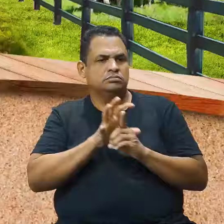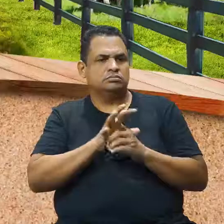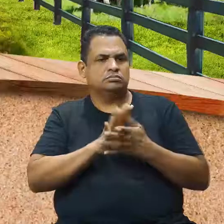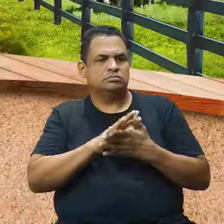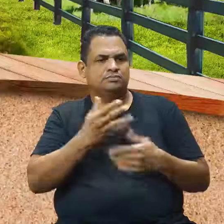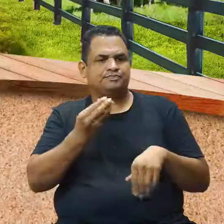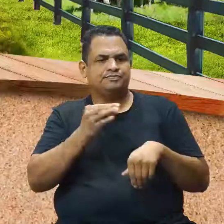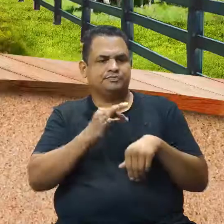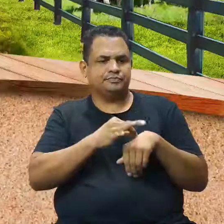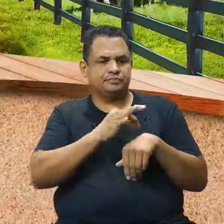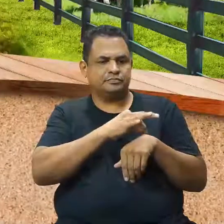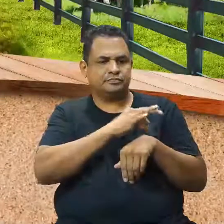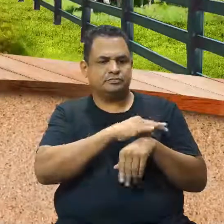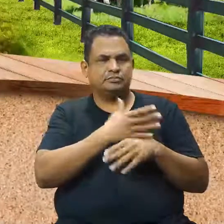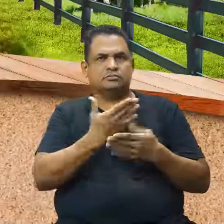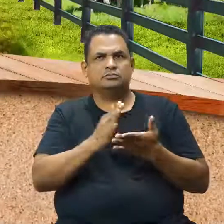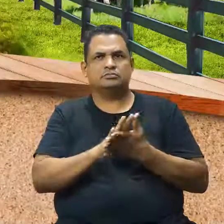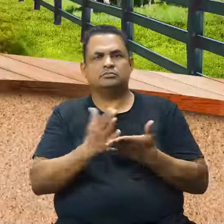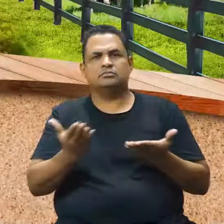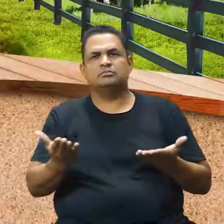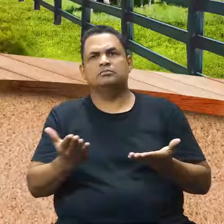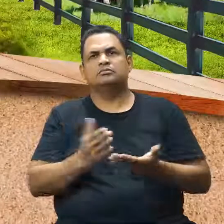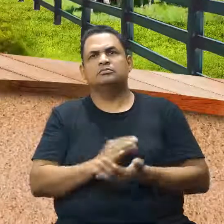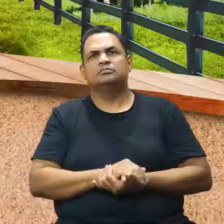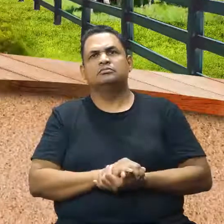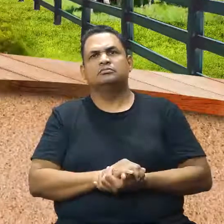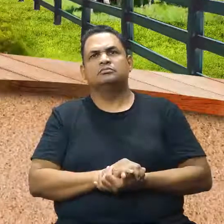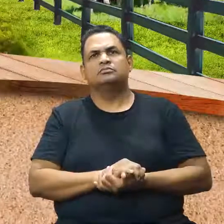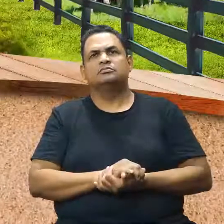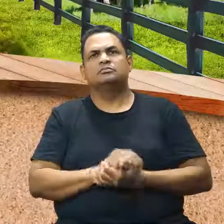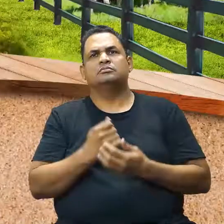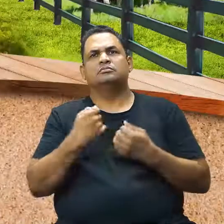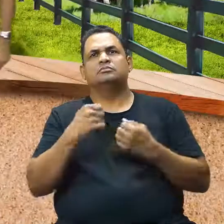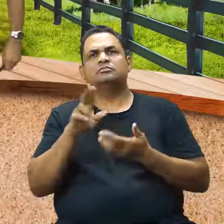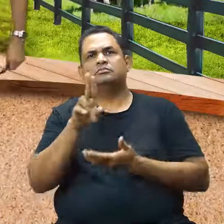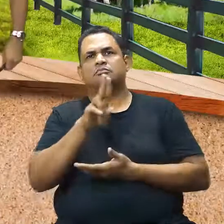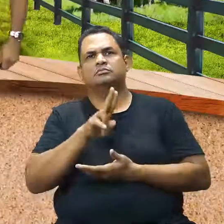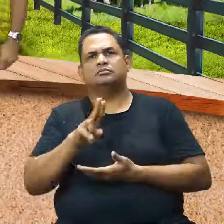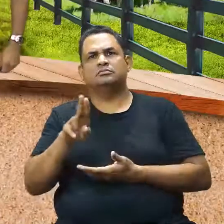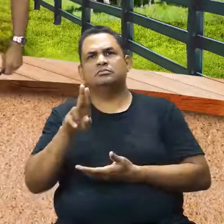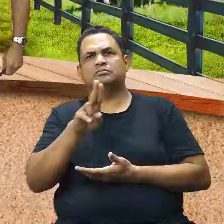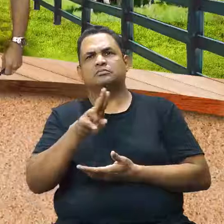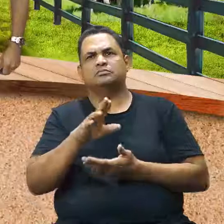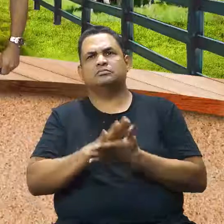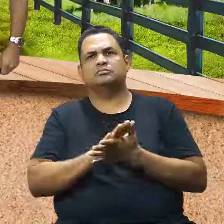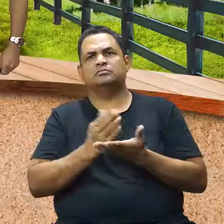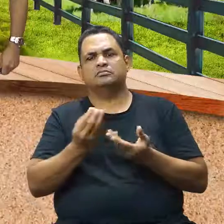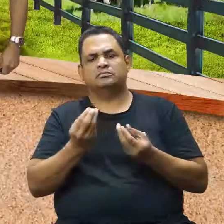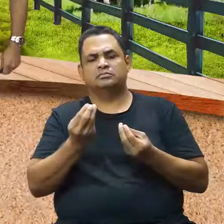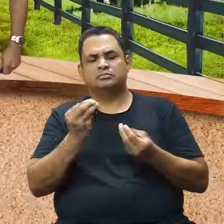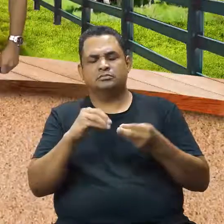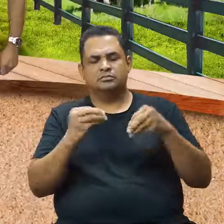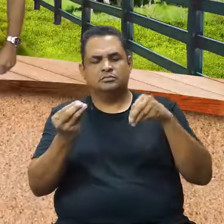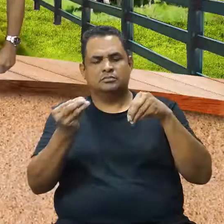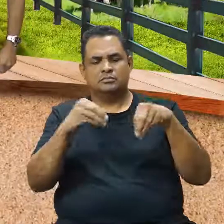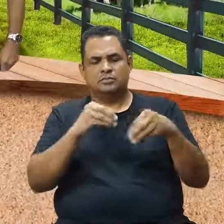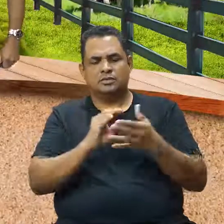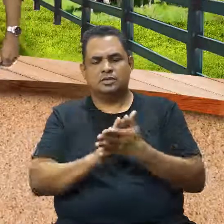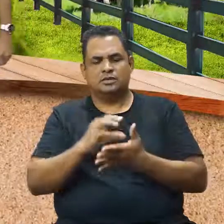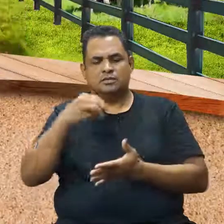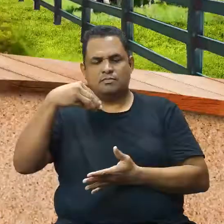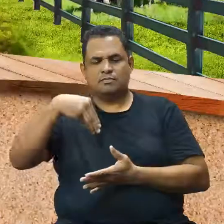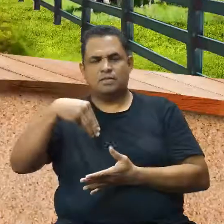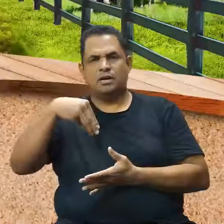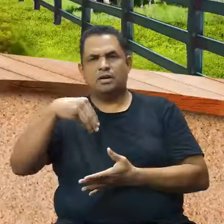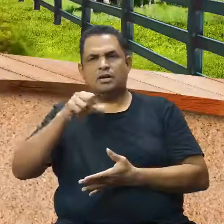vegetativa pelas formigas. Então, você pode utilizar plantação de mamona,